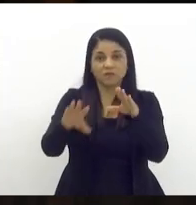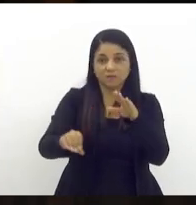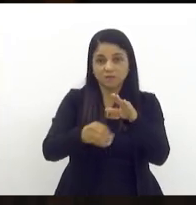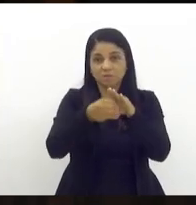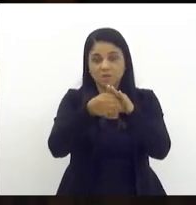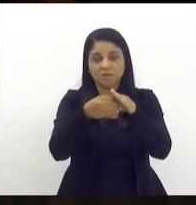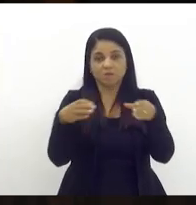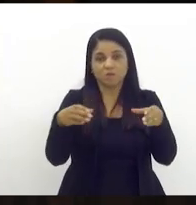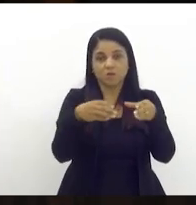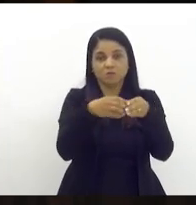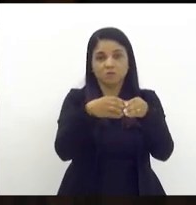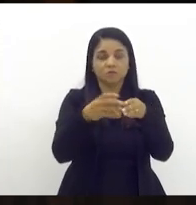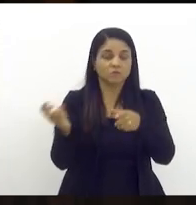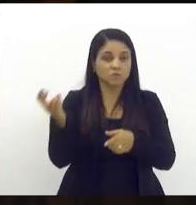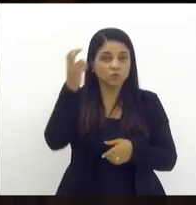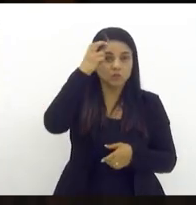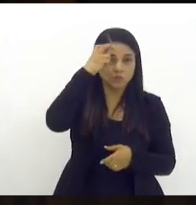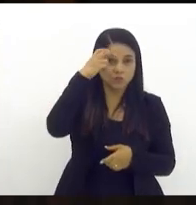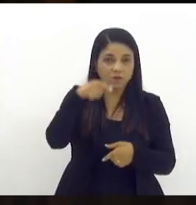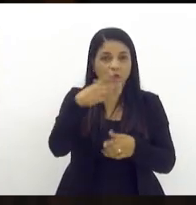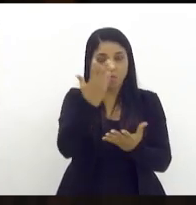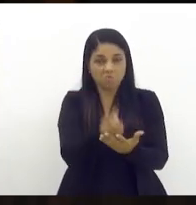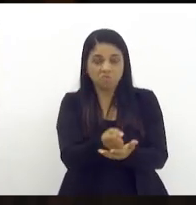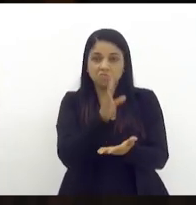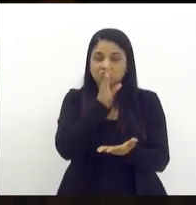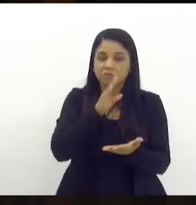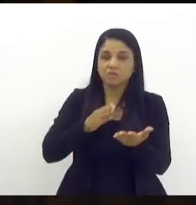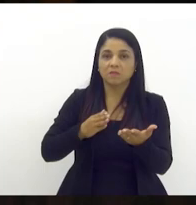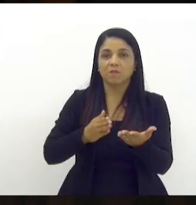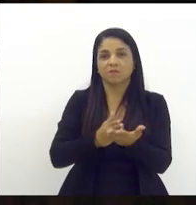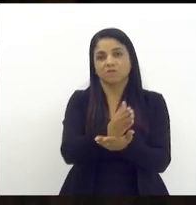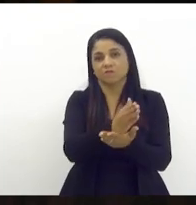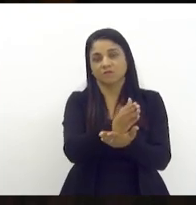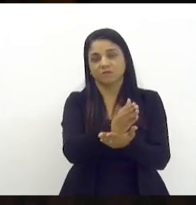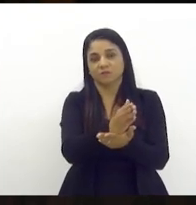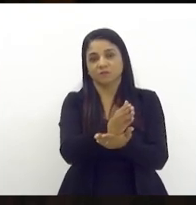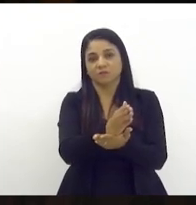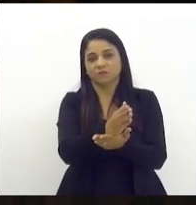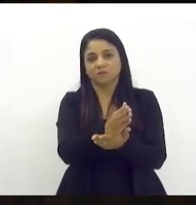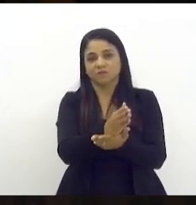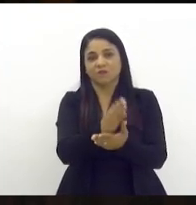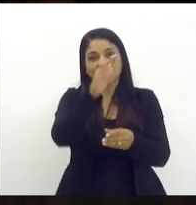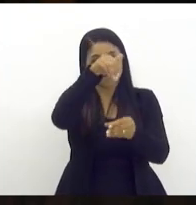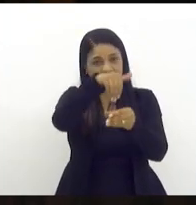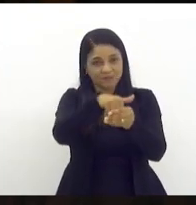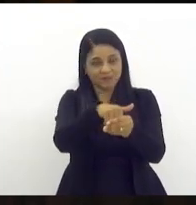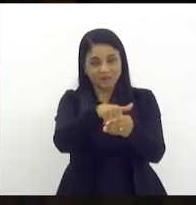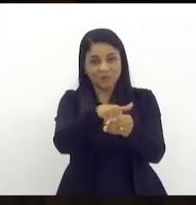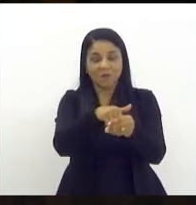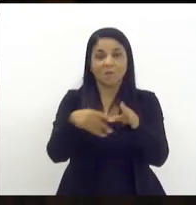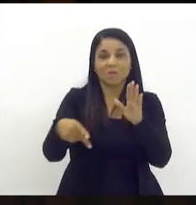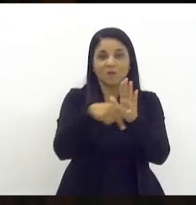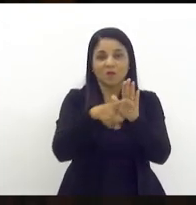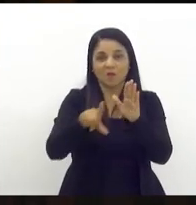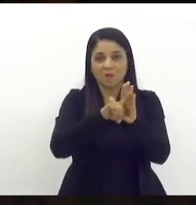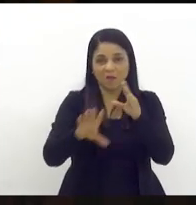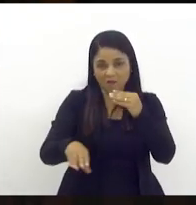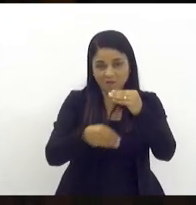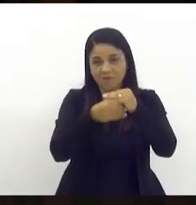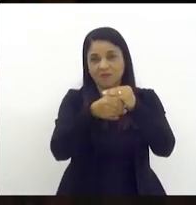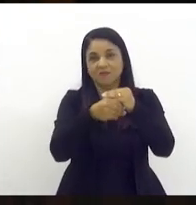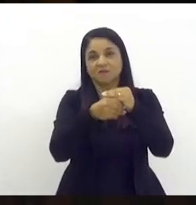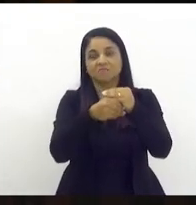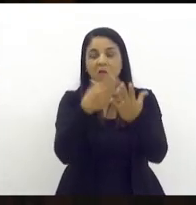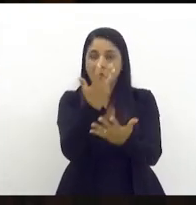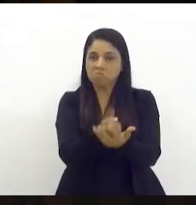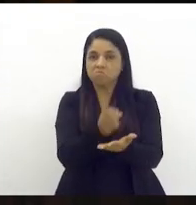da Comissão de Cultura. Senhores que aprovam, permaneçam como estão. Aprovado. Em votação, projeto assim emendado. Senhores que aprovam,